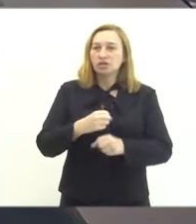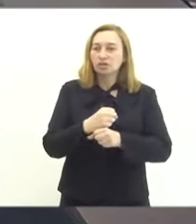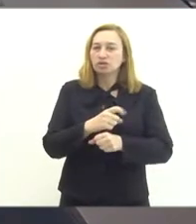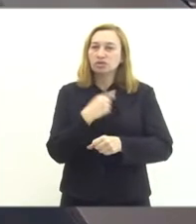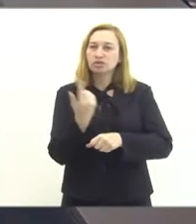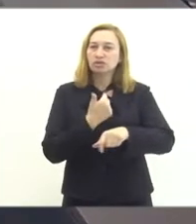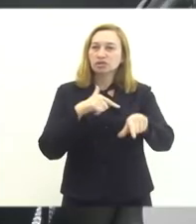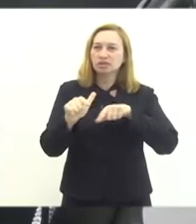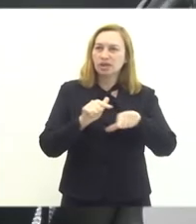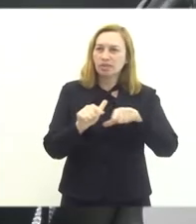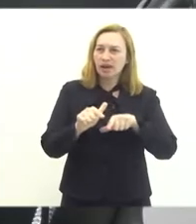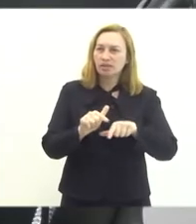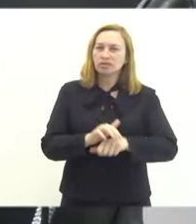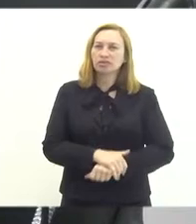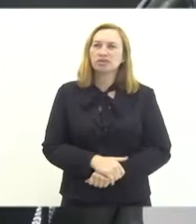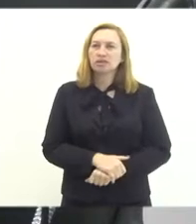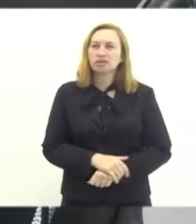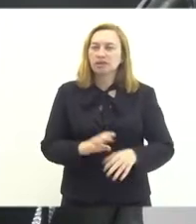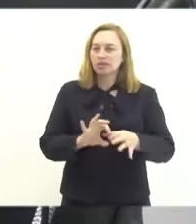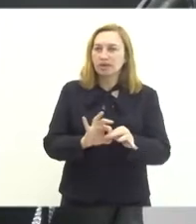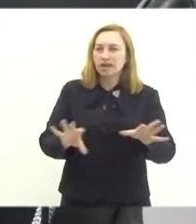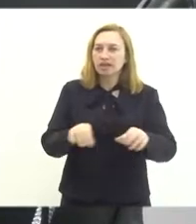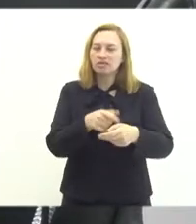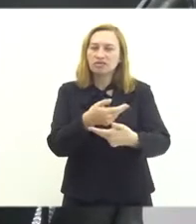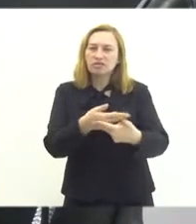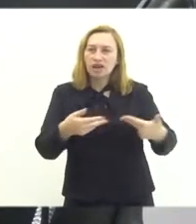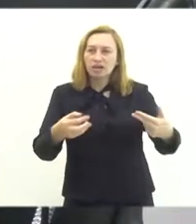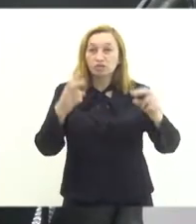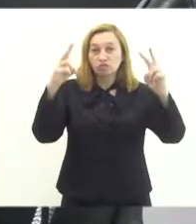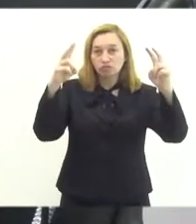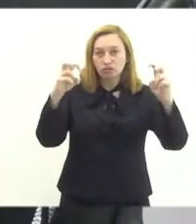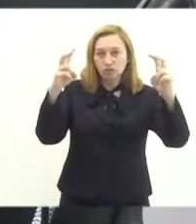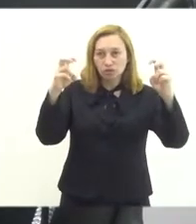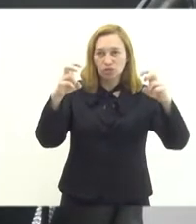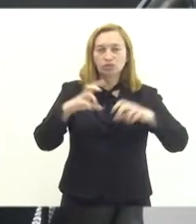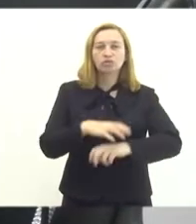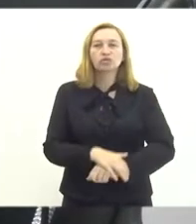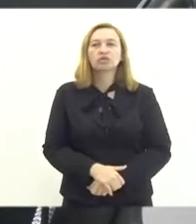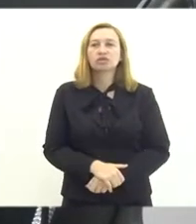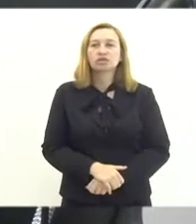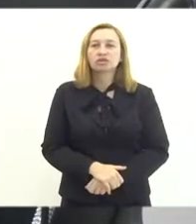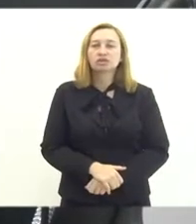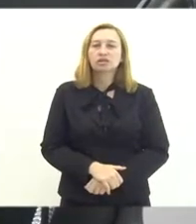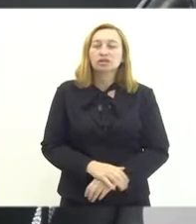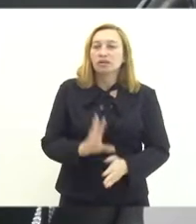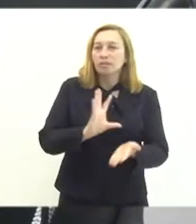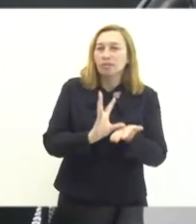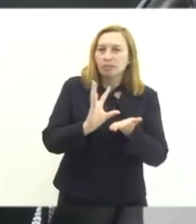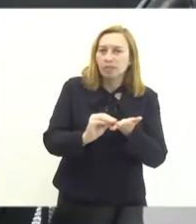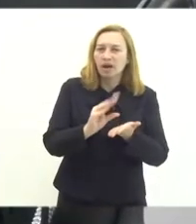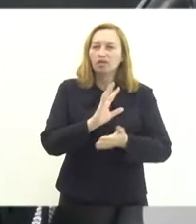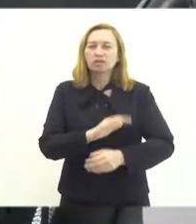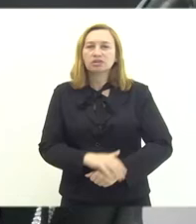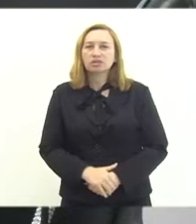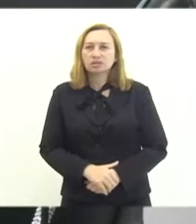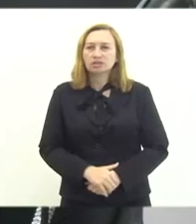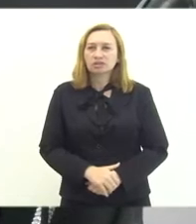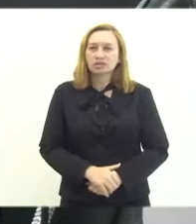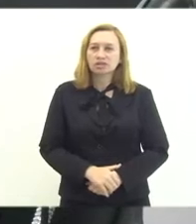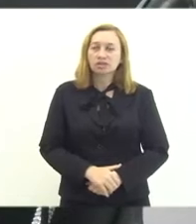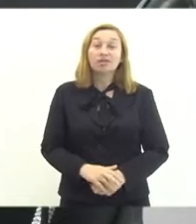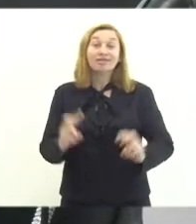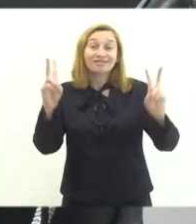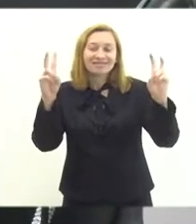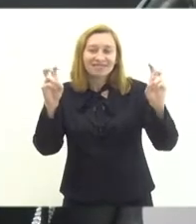nós deliberamos vários assuntos e várias pautas vários várias várias